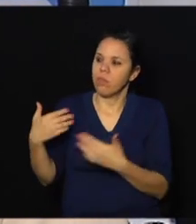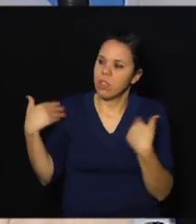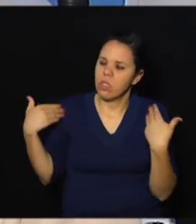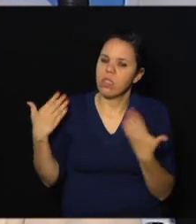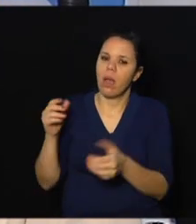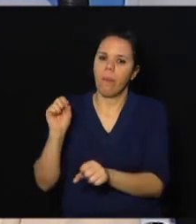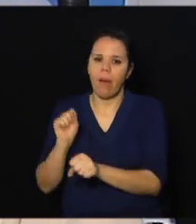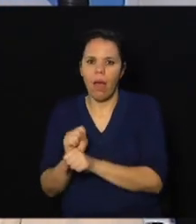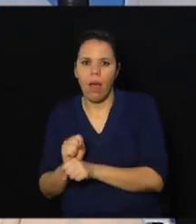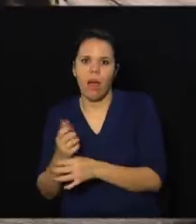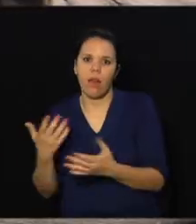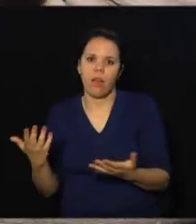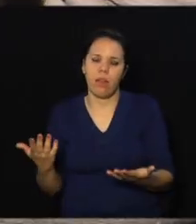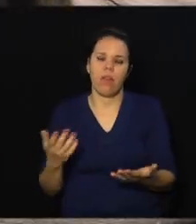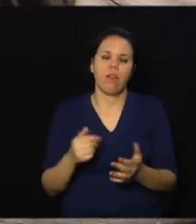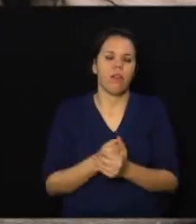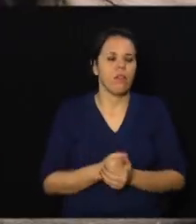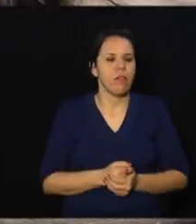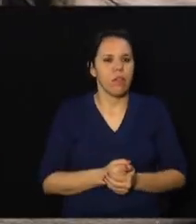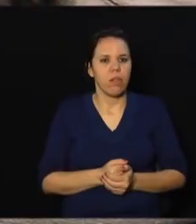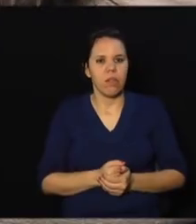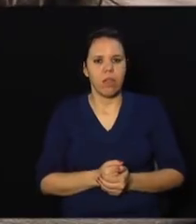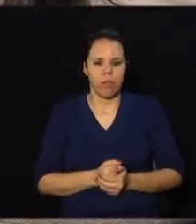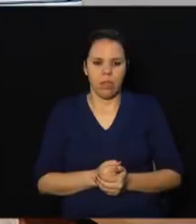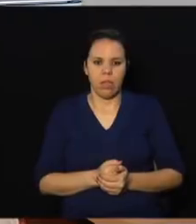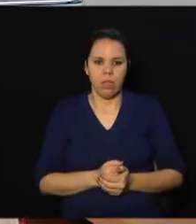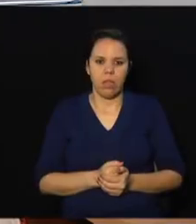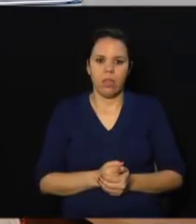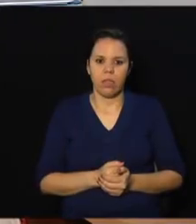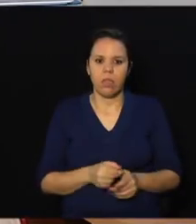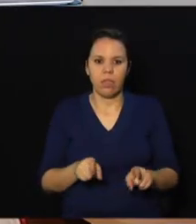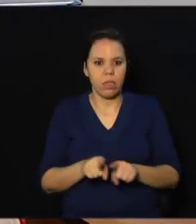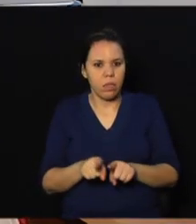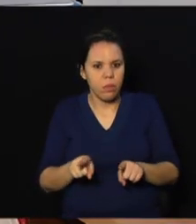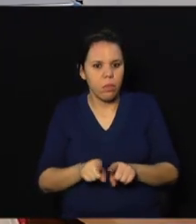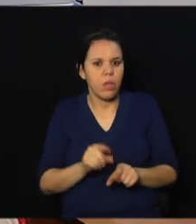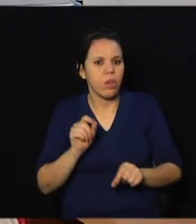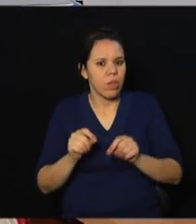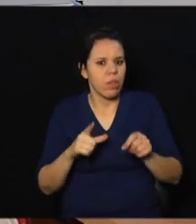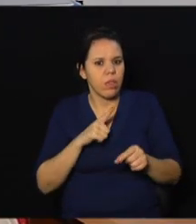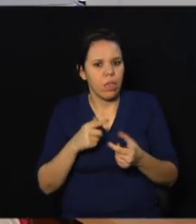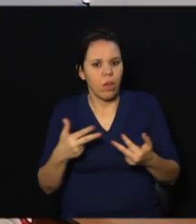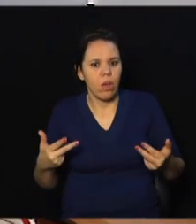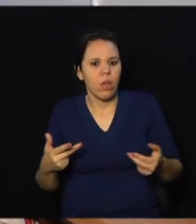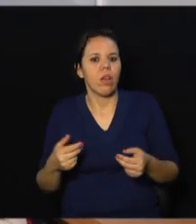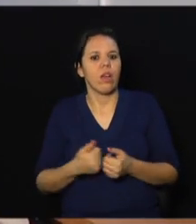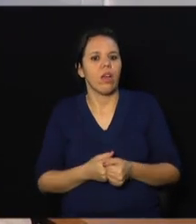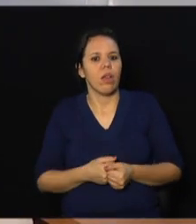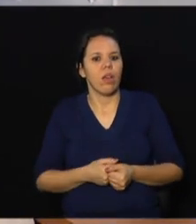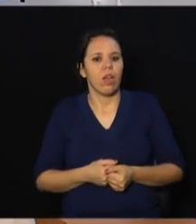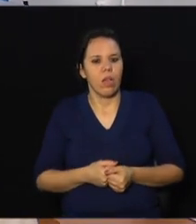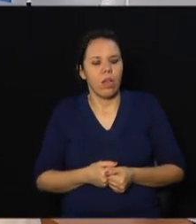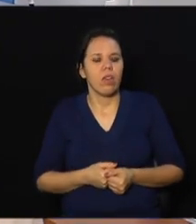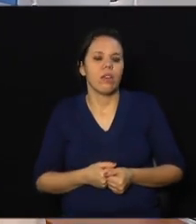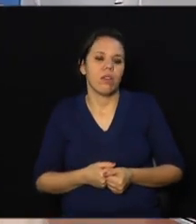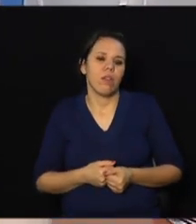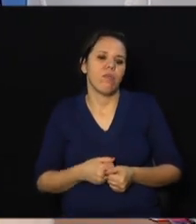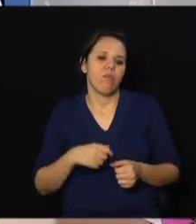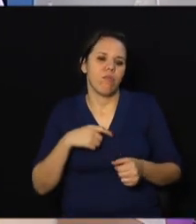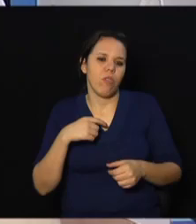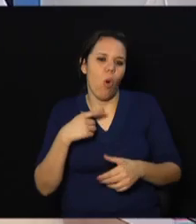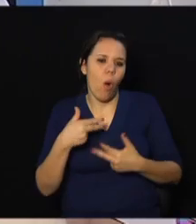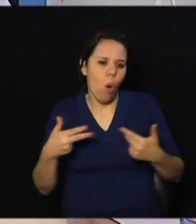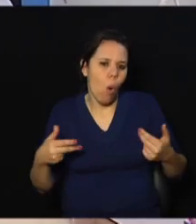Acho que tudo tem seu tempo. Brinca com o Max. Eu acho que a gente precisa sempre ter alguma coisa para relaxar, assim, da rotina, né? Que é